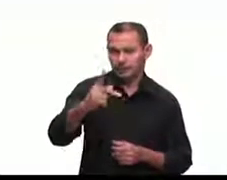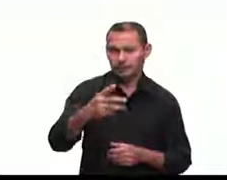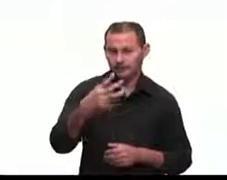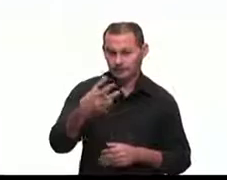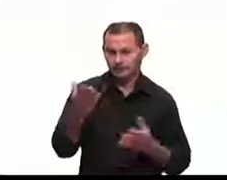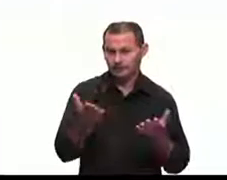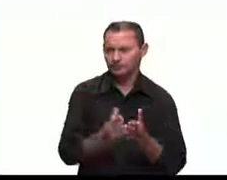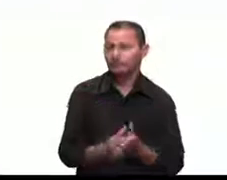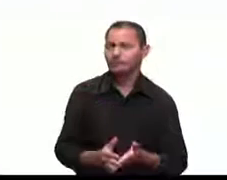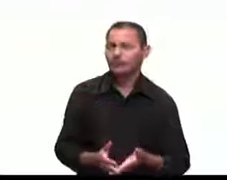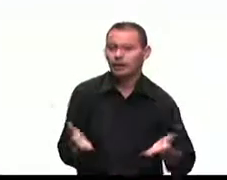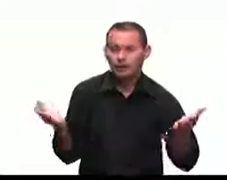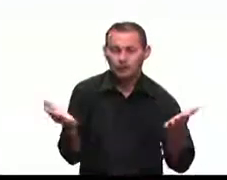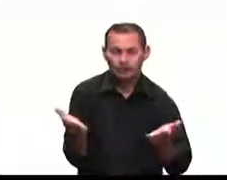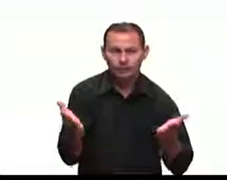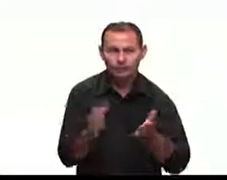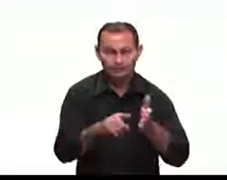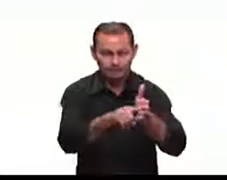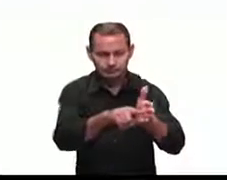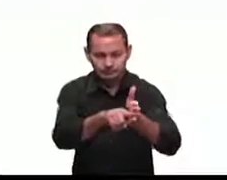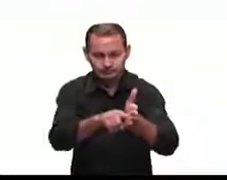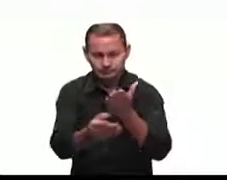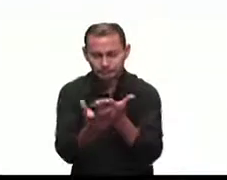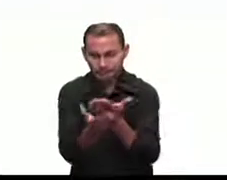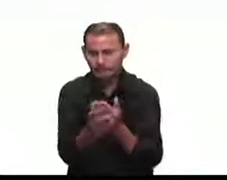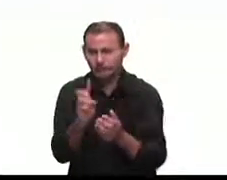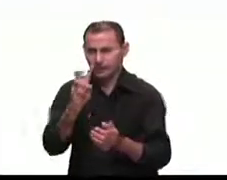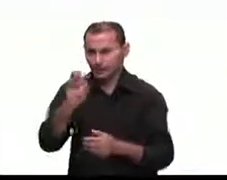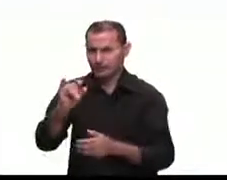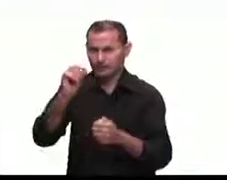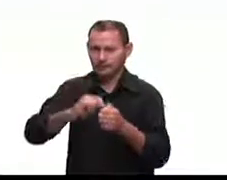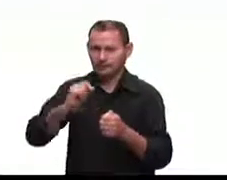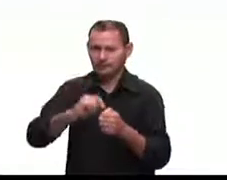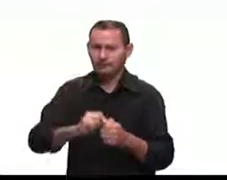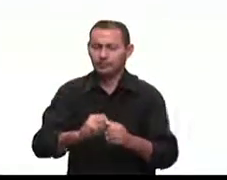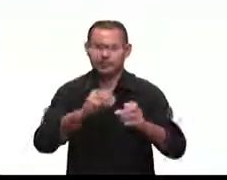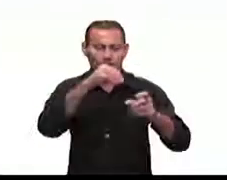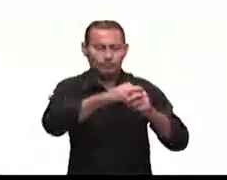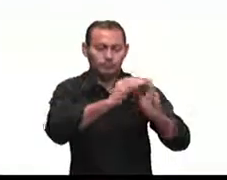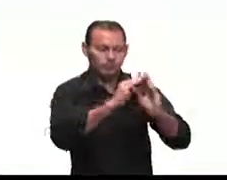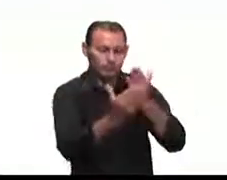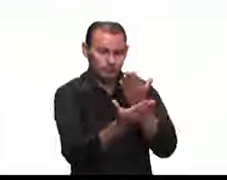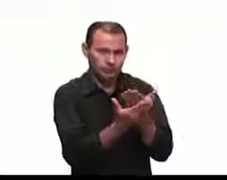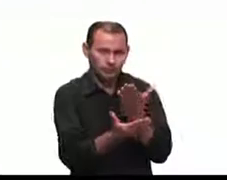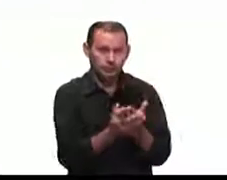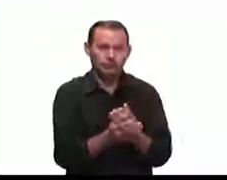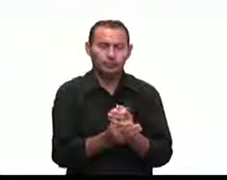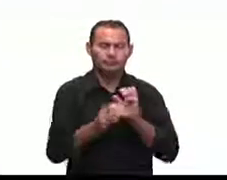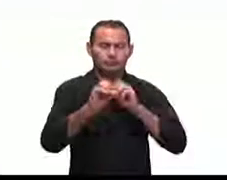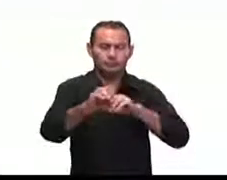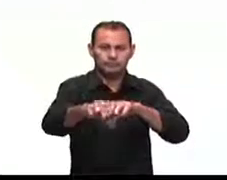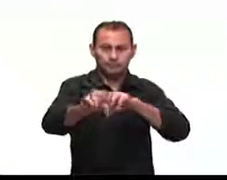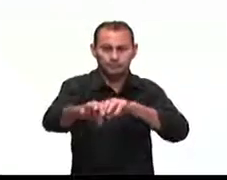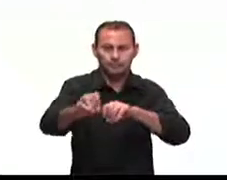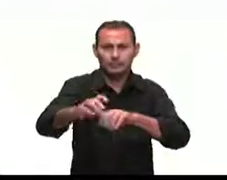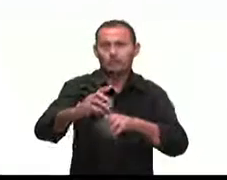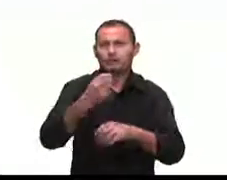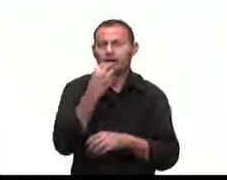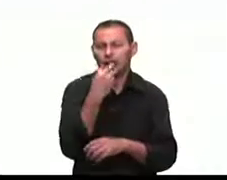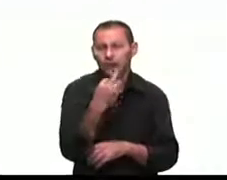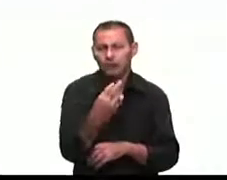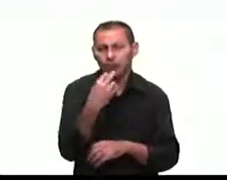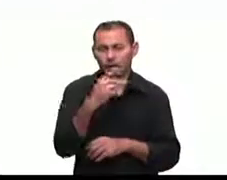desta vez, então, a pesquisa ela vai ser realizada em uma escola de ensino de